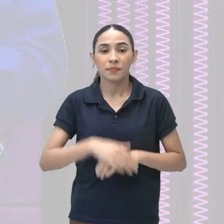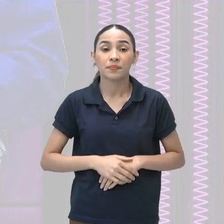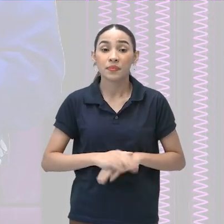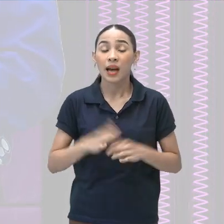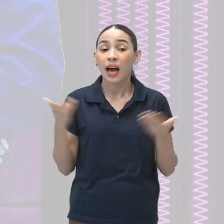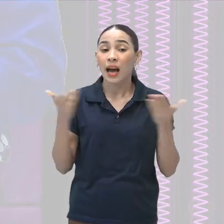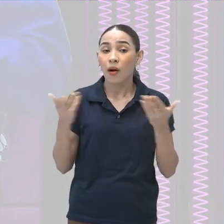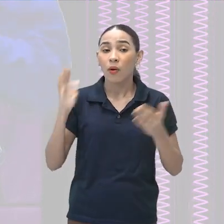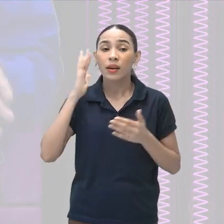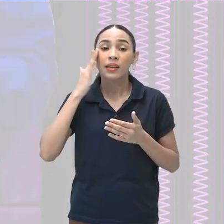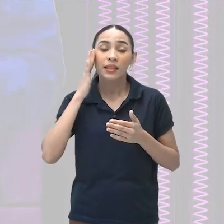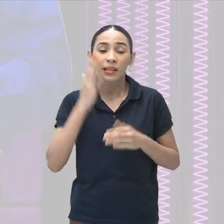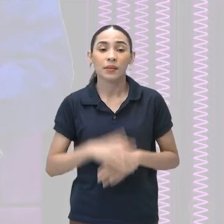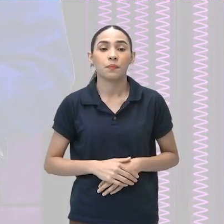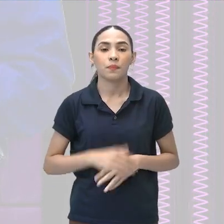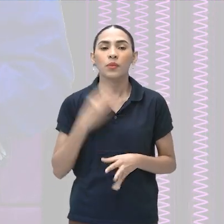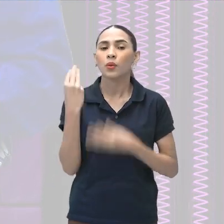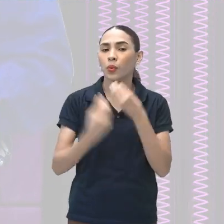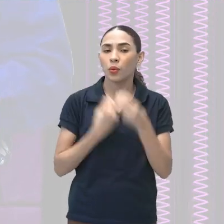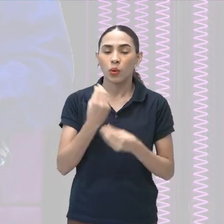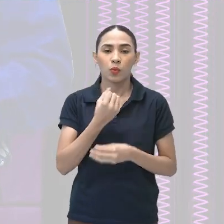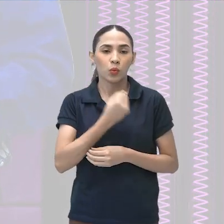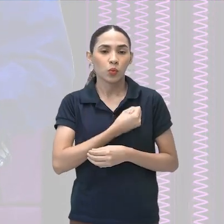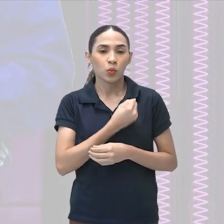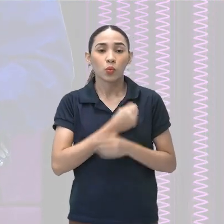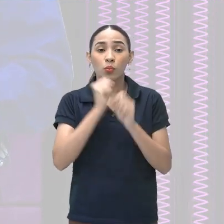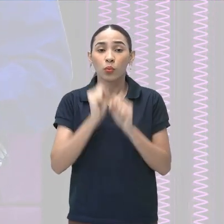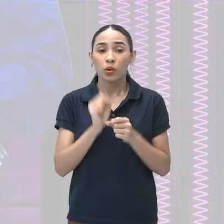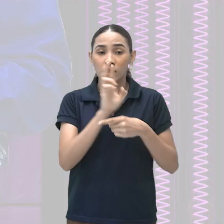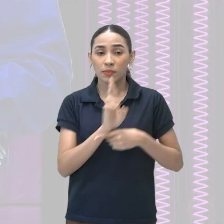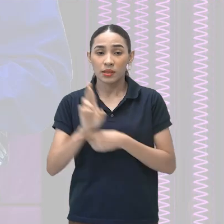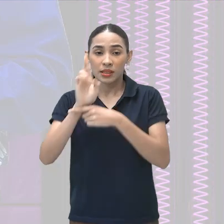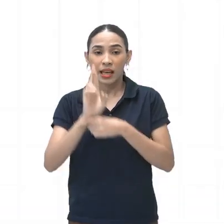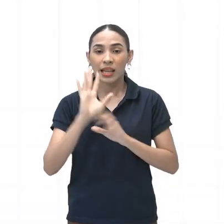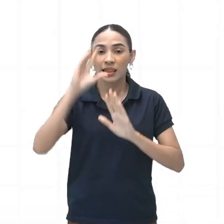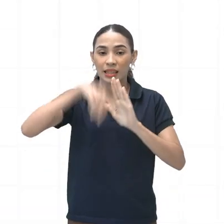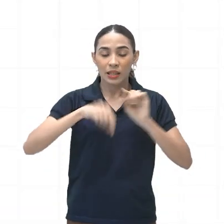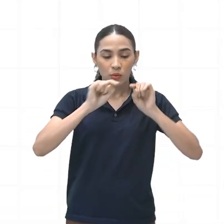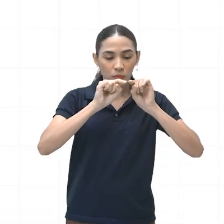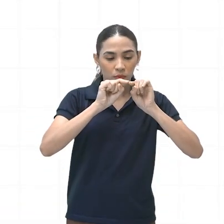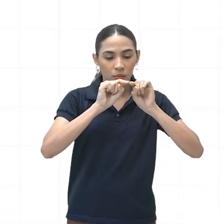vamos entender como que esses números podem ser representados na reta numérica.